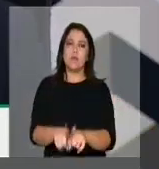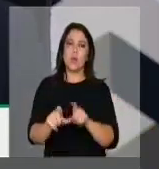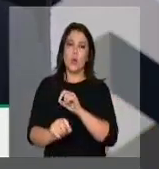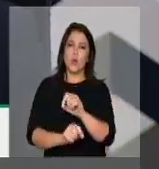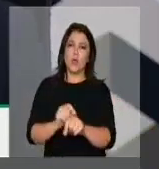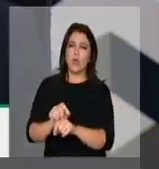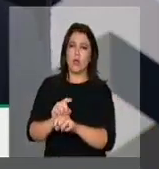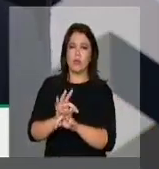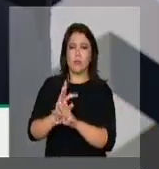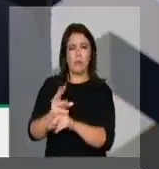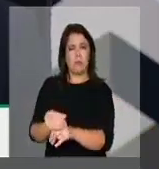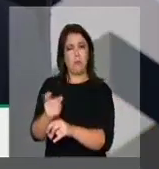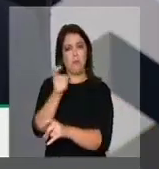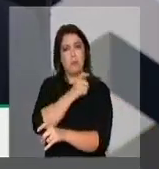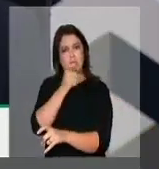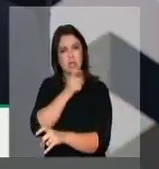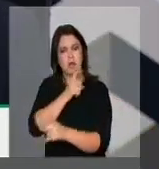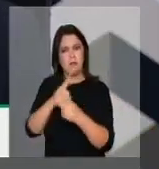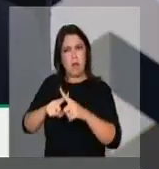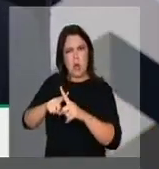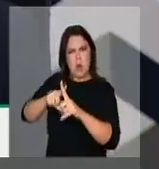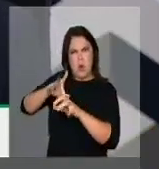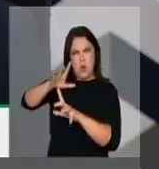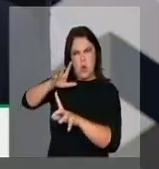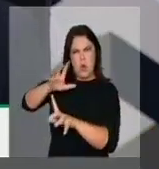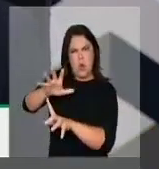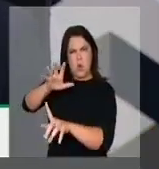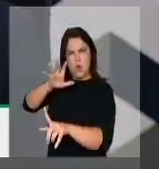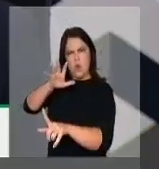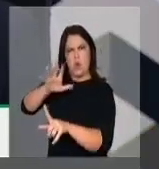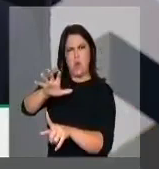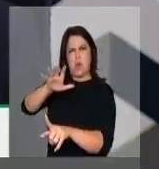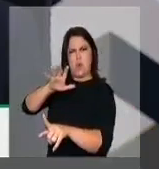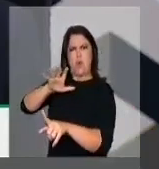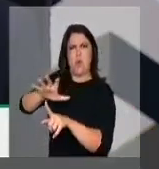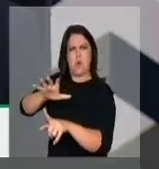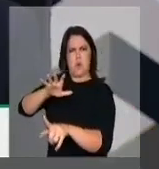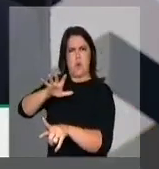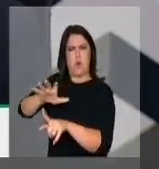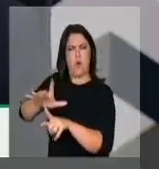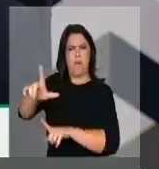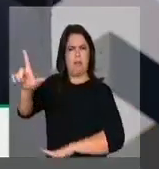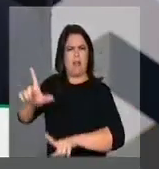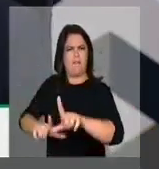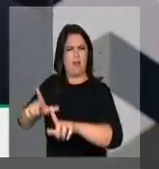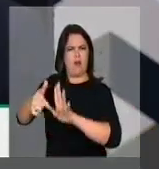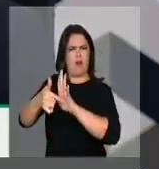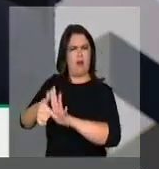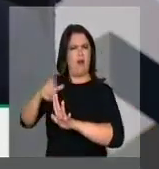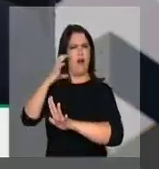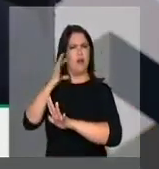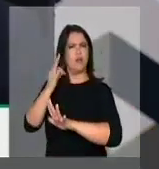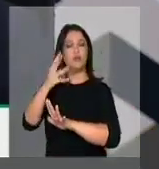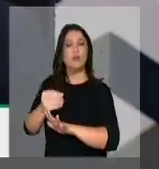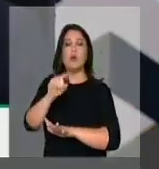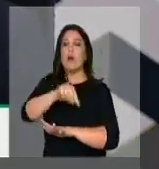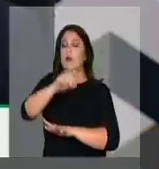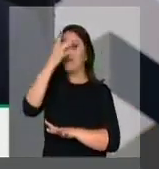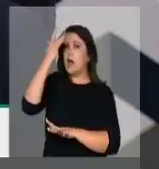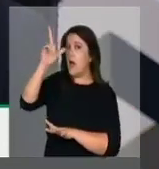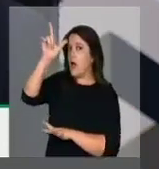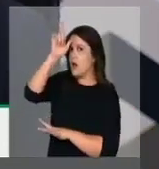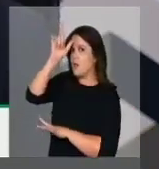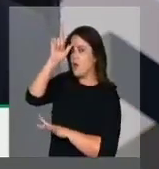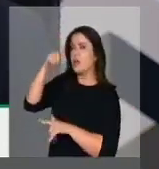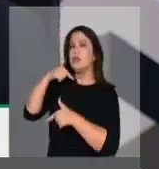intensa, mentirosa, mas eficaz indústria de propaganda. Prova disso é que os alemães